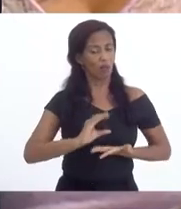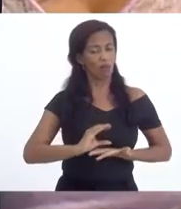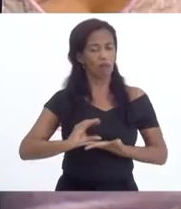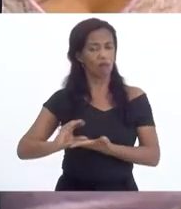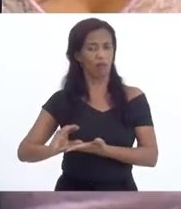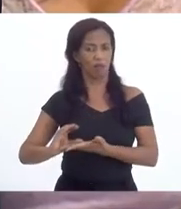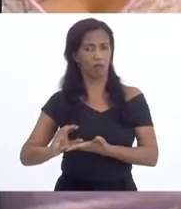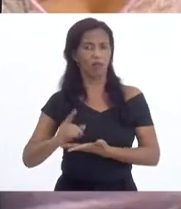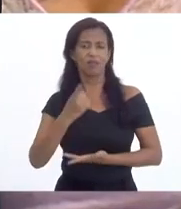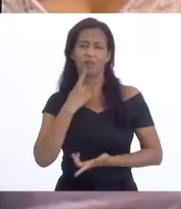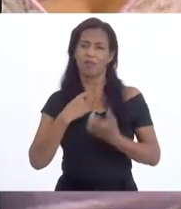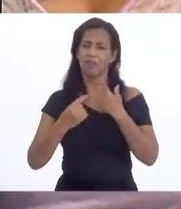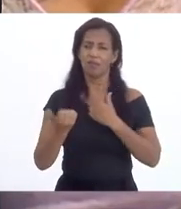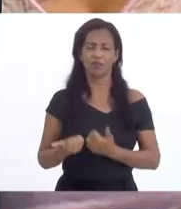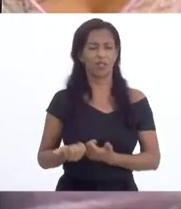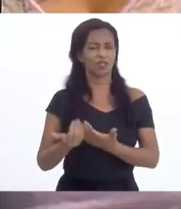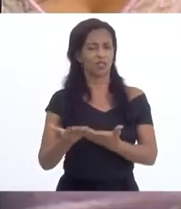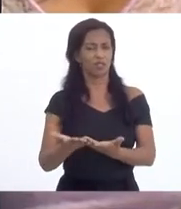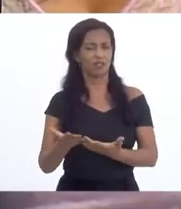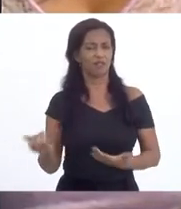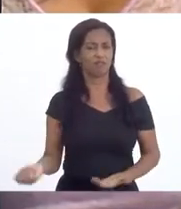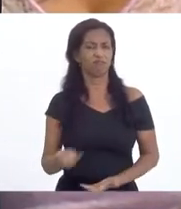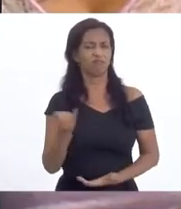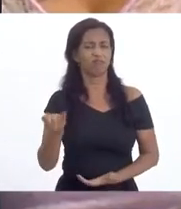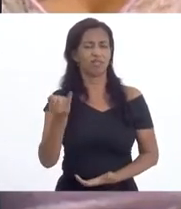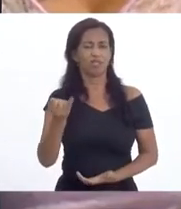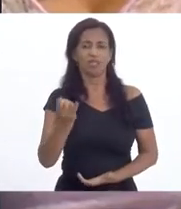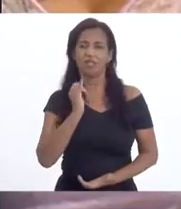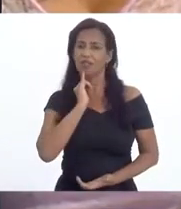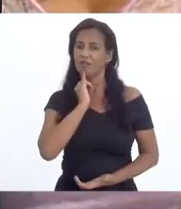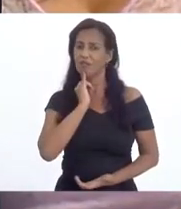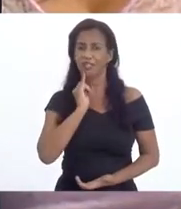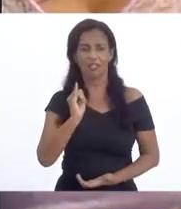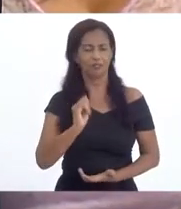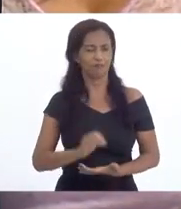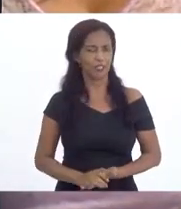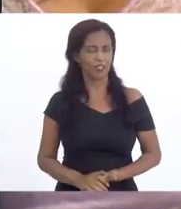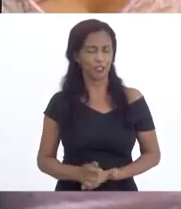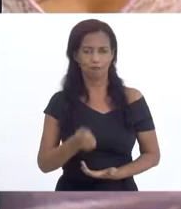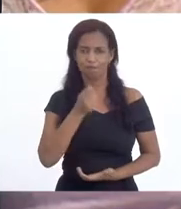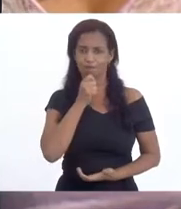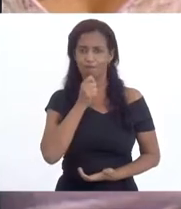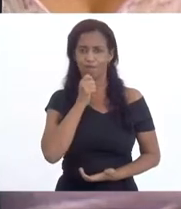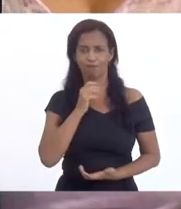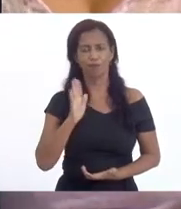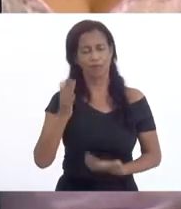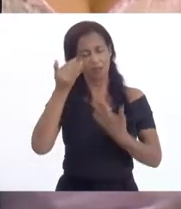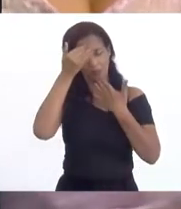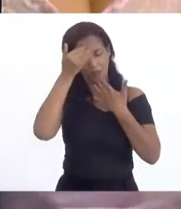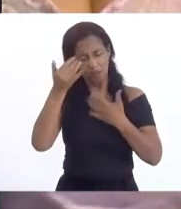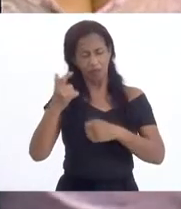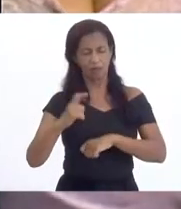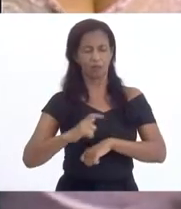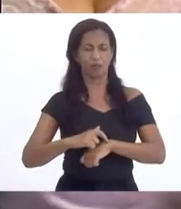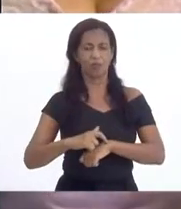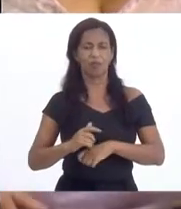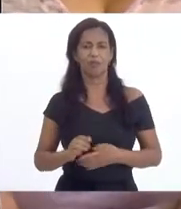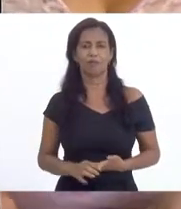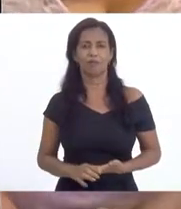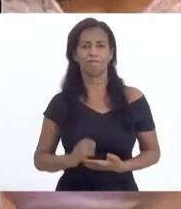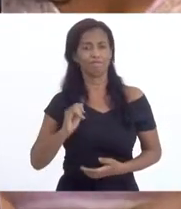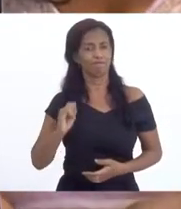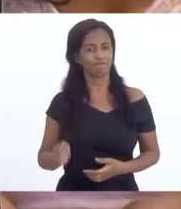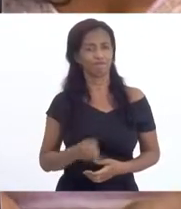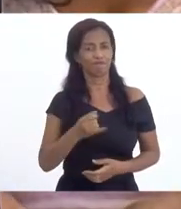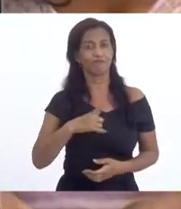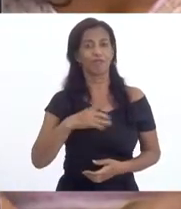E a minha vontade é oferecer condições técnicas que, infelizmente, a gente não dispõe. Mas eu agradeço pelo tempo cedido,